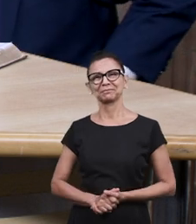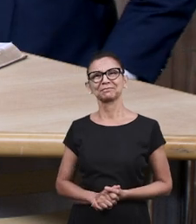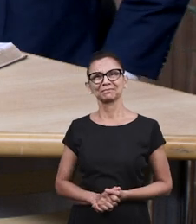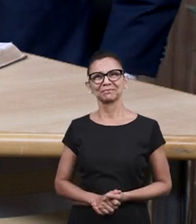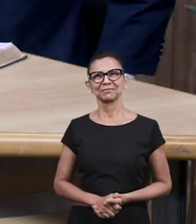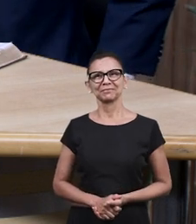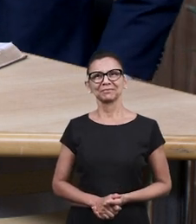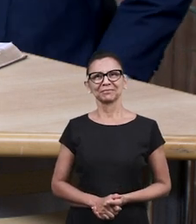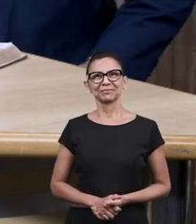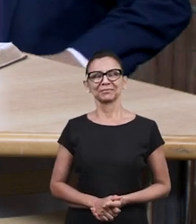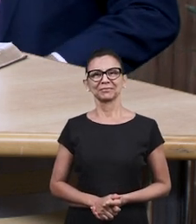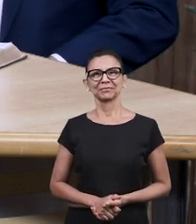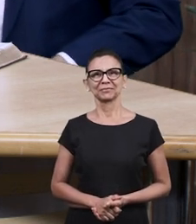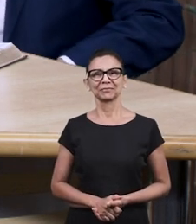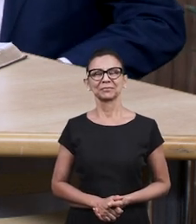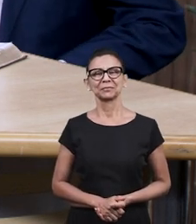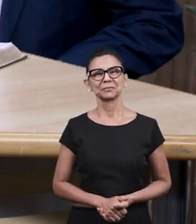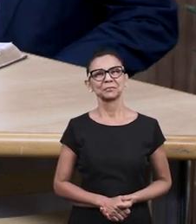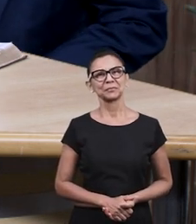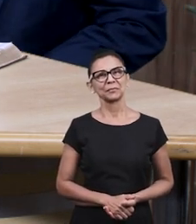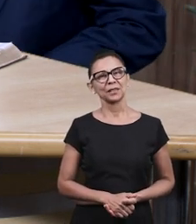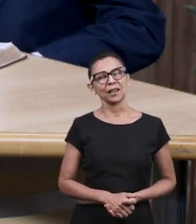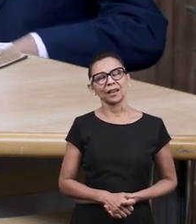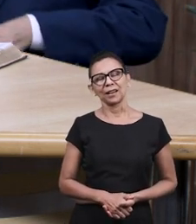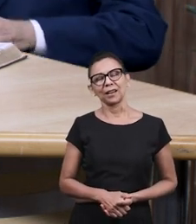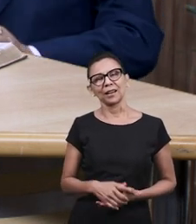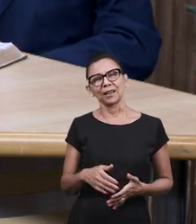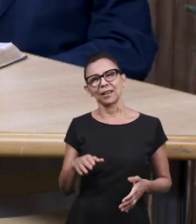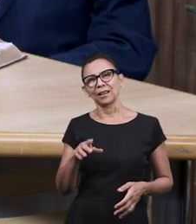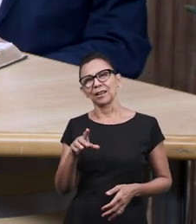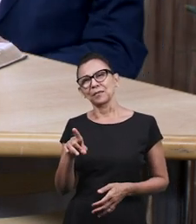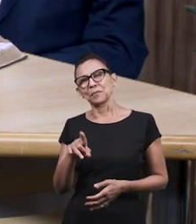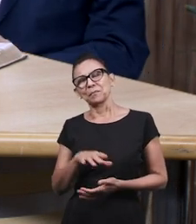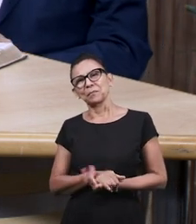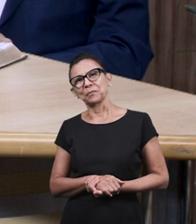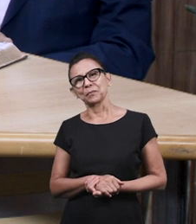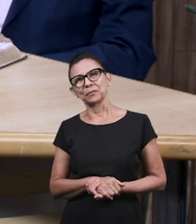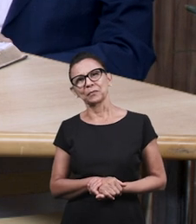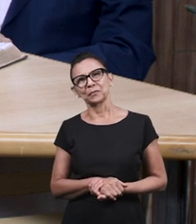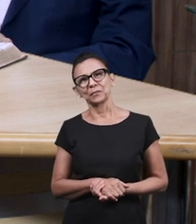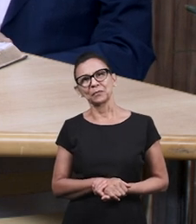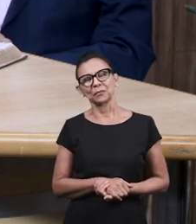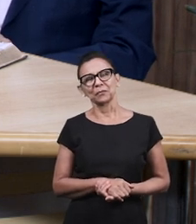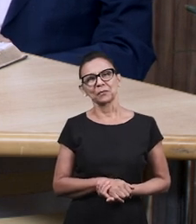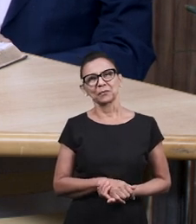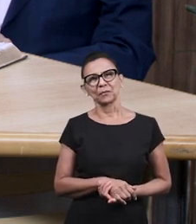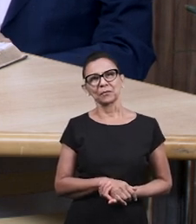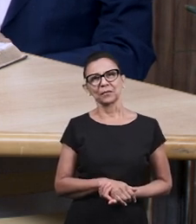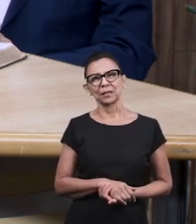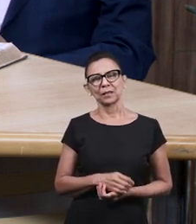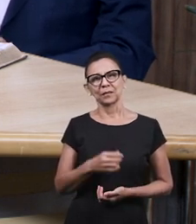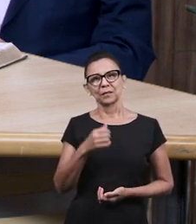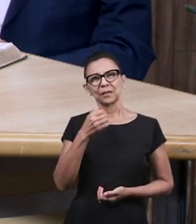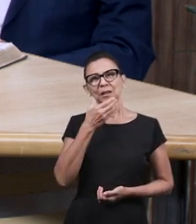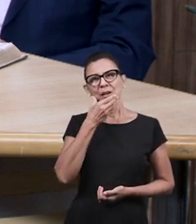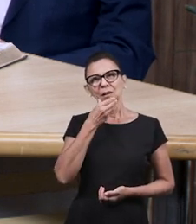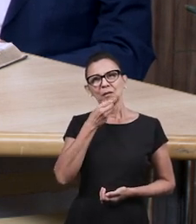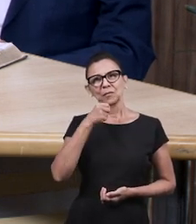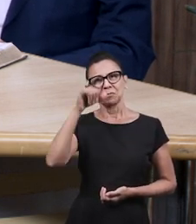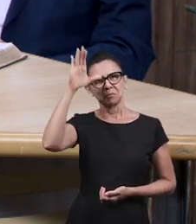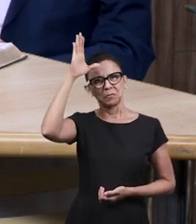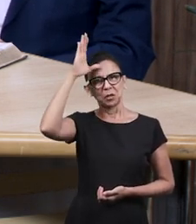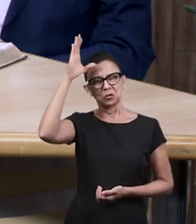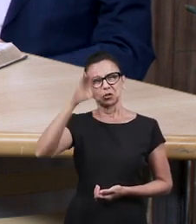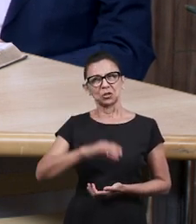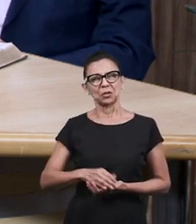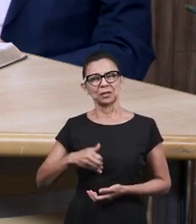tio que quando ele tinha aí 75 anos, mais ou menos, que ele fez 75 anos, nós perguntamos para ele assim, tio, o senhor tem quantos